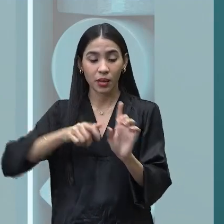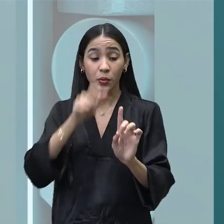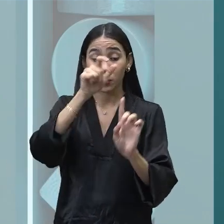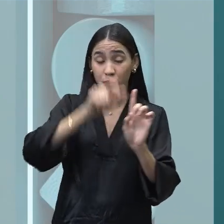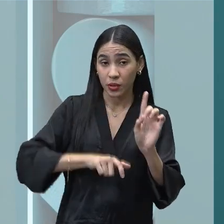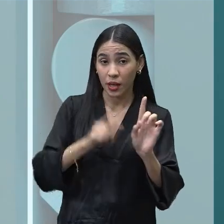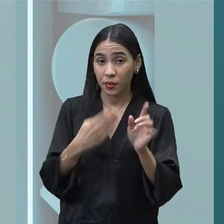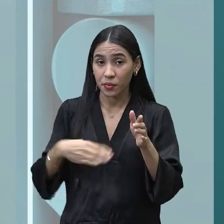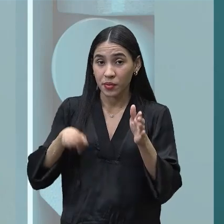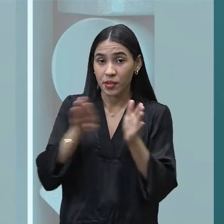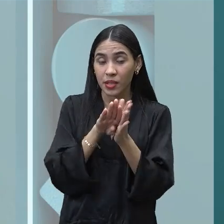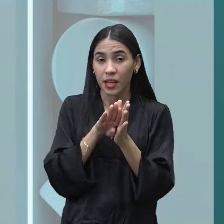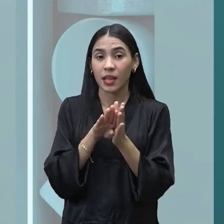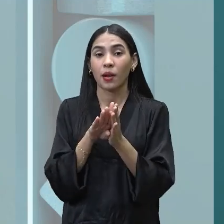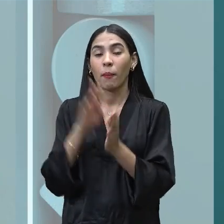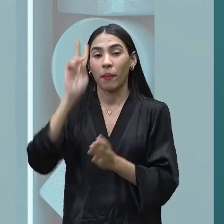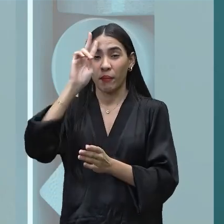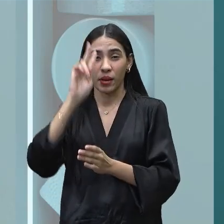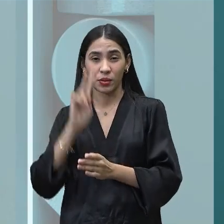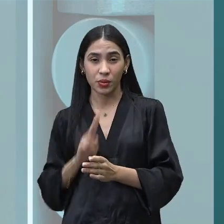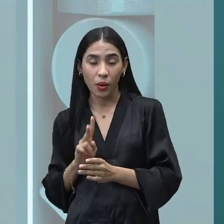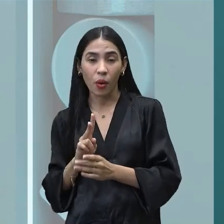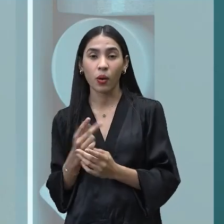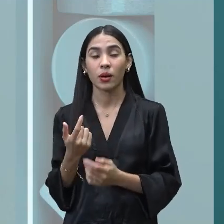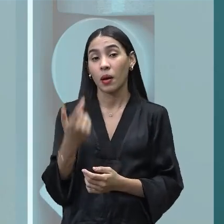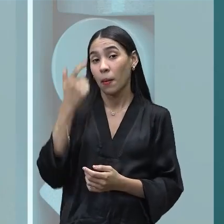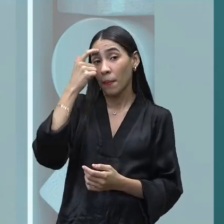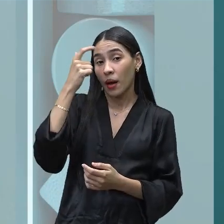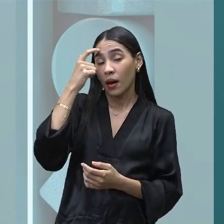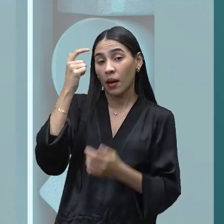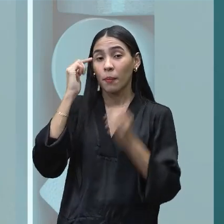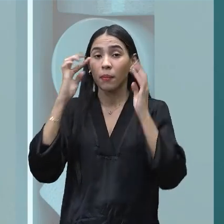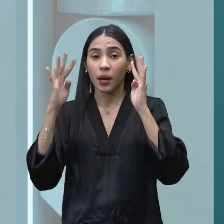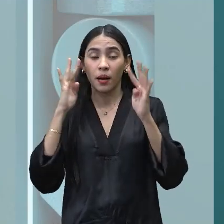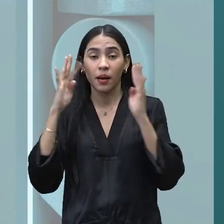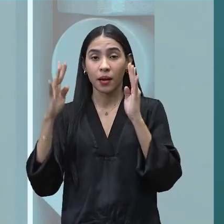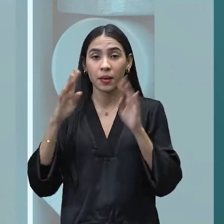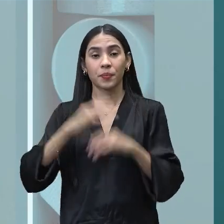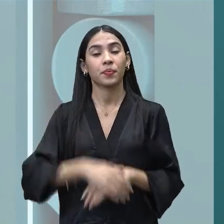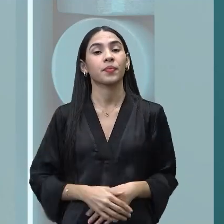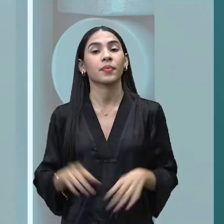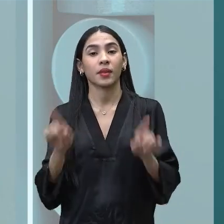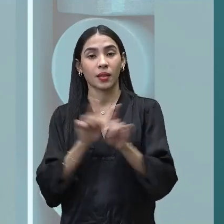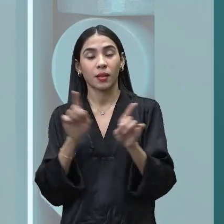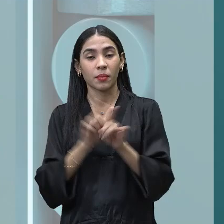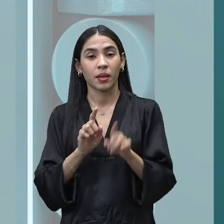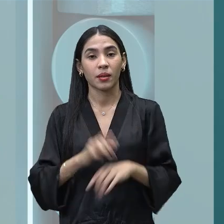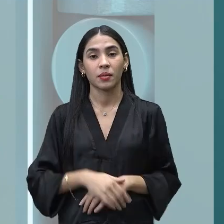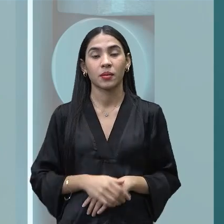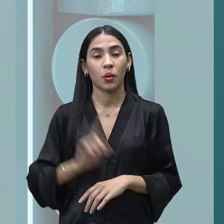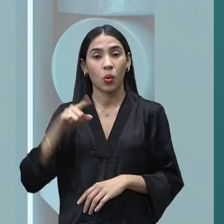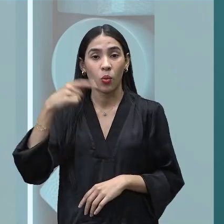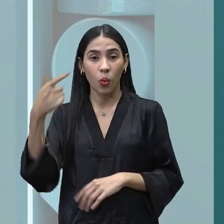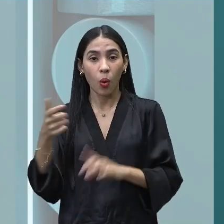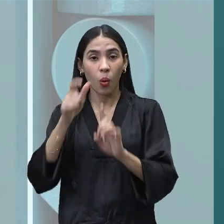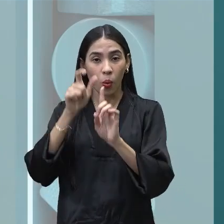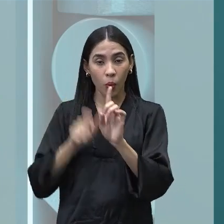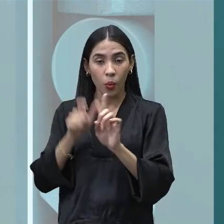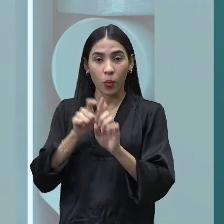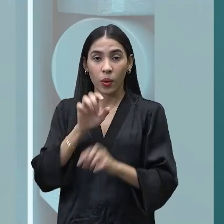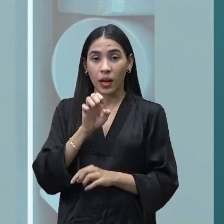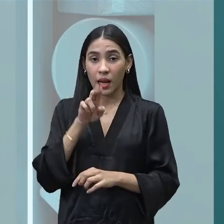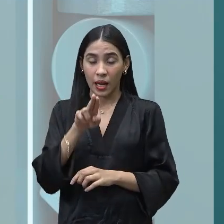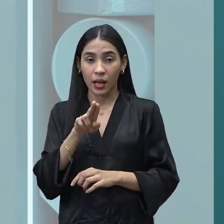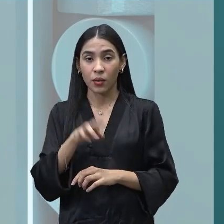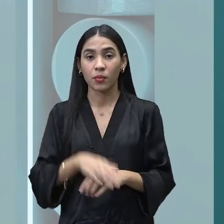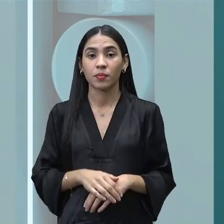chega, certo? Com uma bagagem, com pensamentos, com sonhos. E também o outro, ou seja, o eu, a pessoa que está